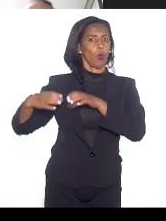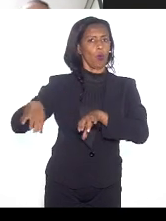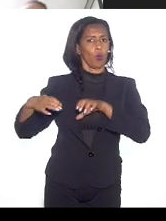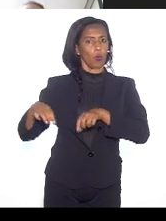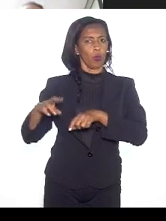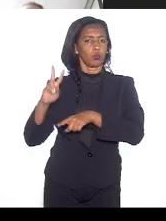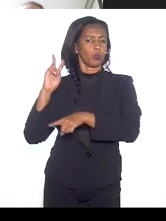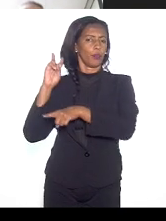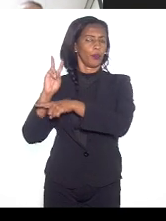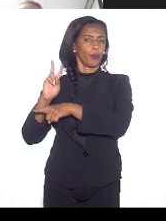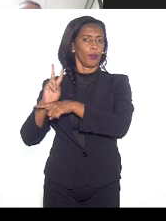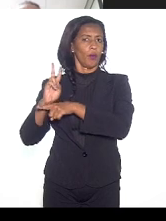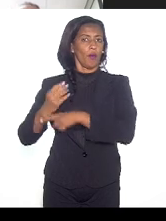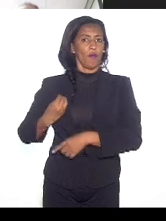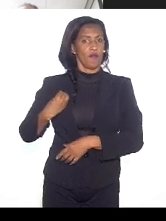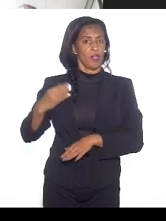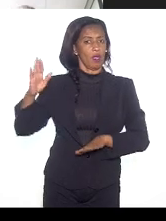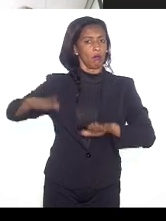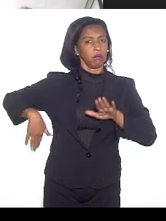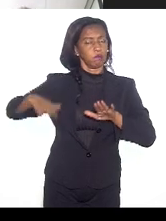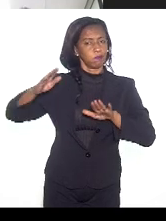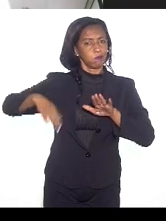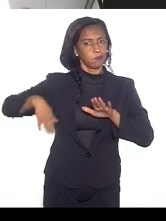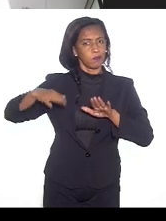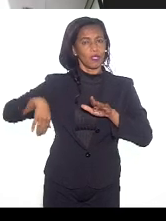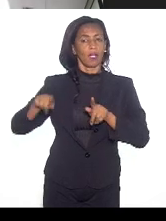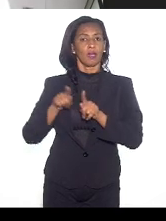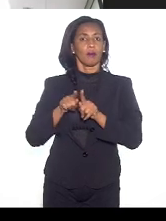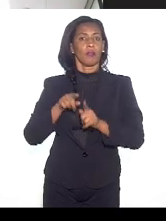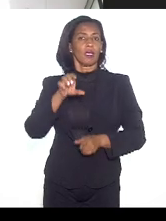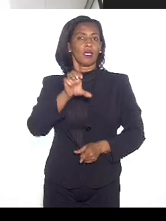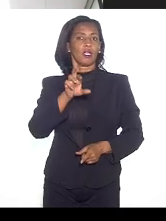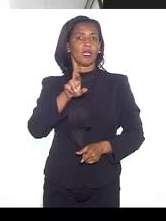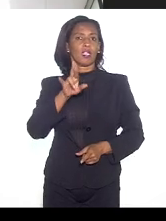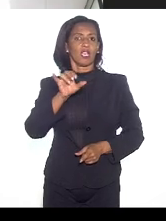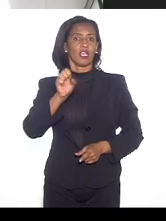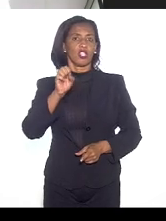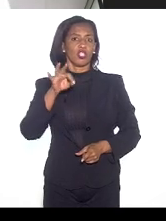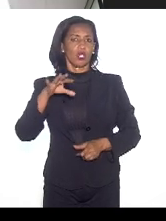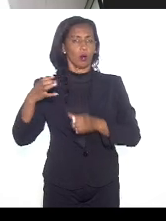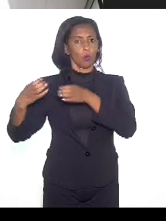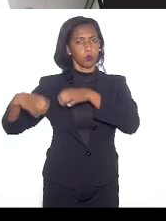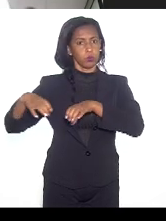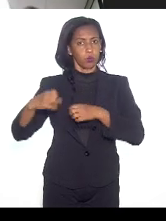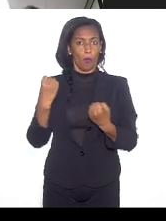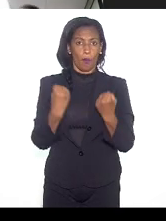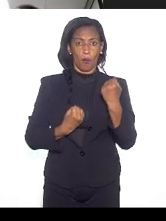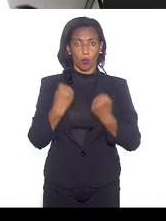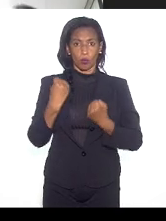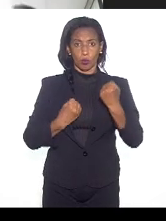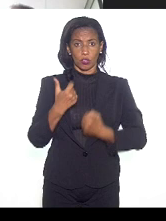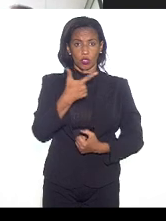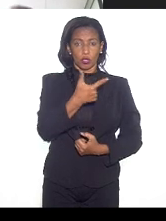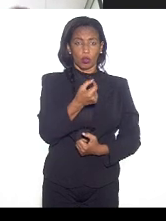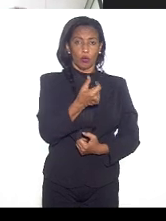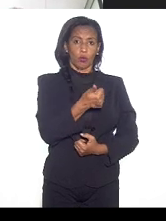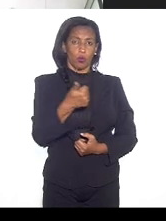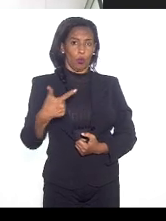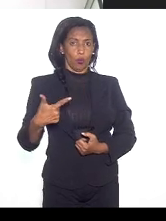guarda-vidas 2015. Também o Cristiano Caldas, representante do concurso de motoristas